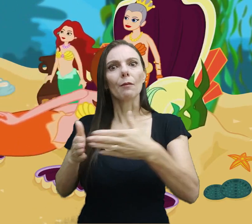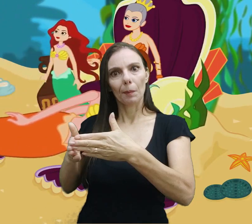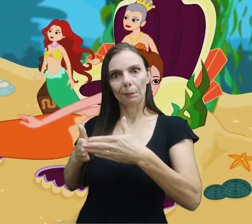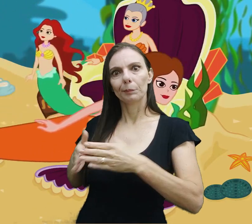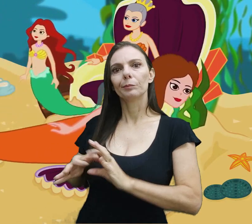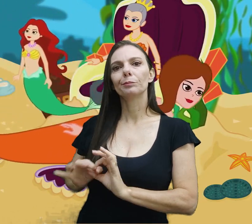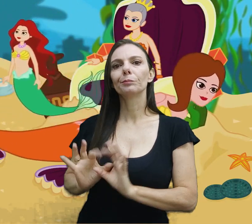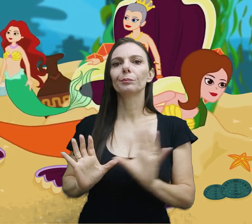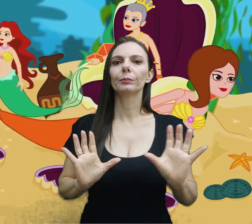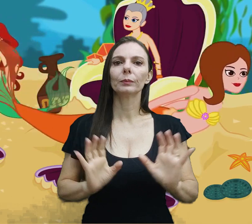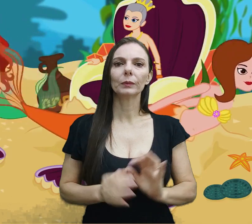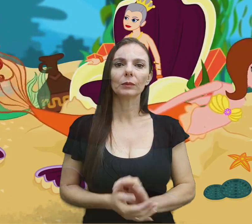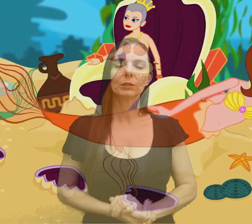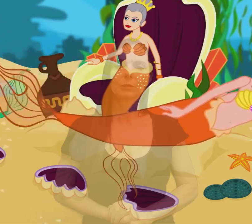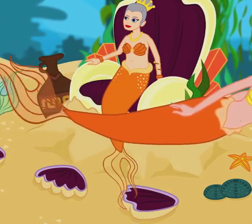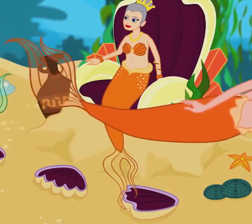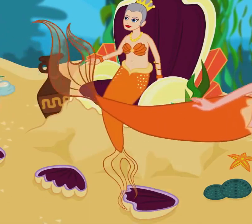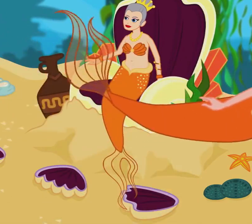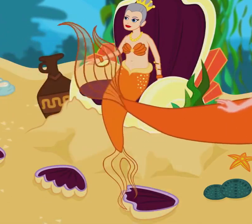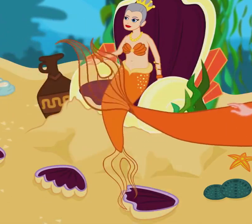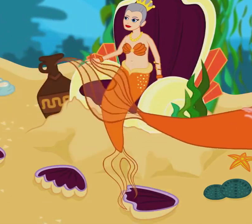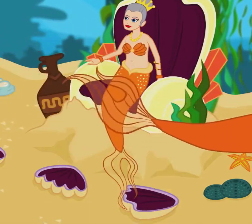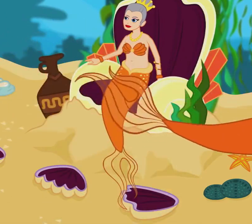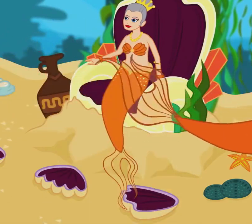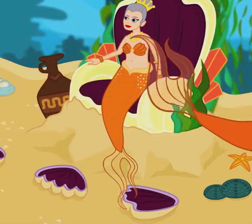do mar sem a sua autorização.